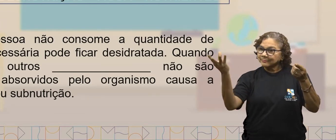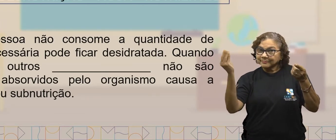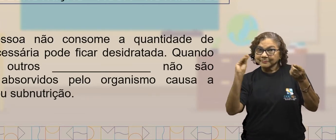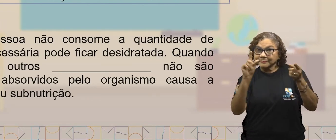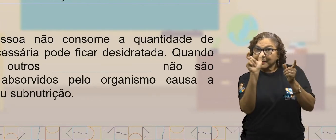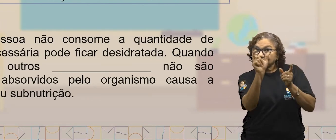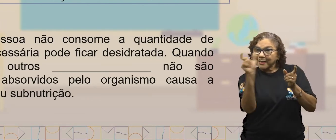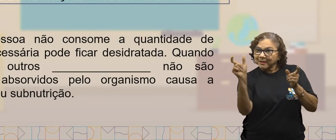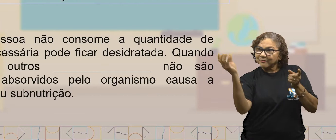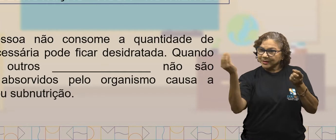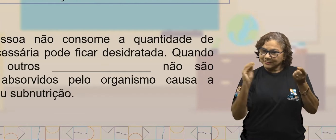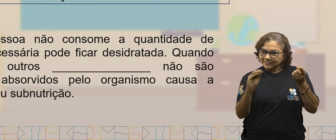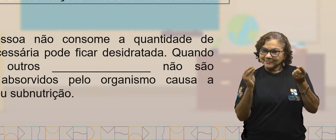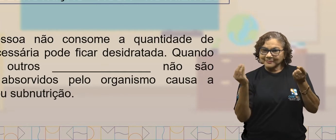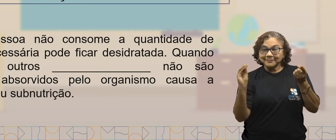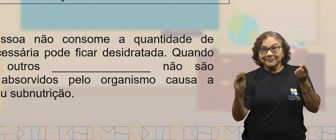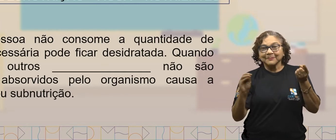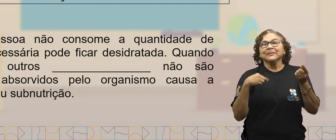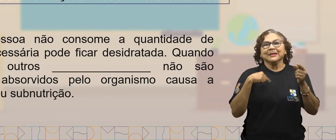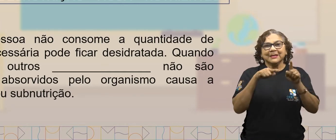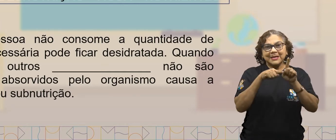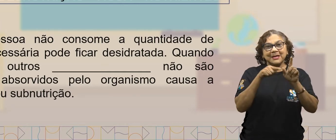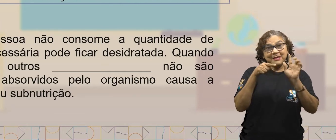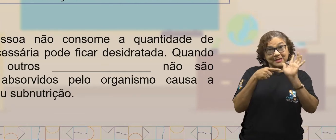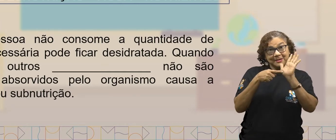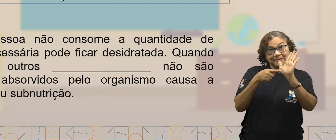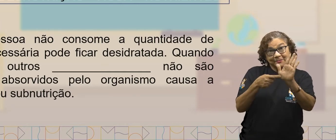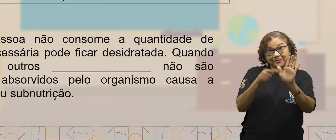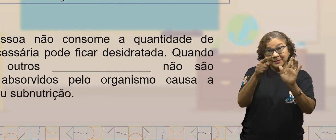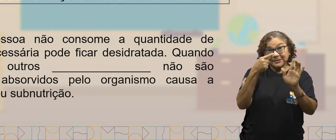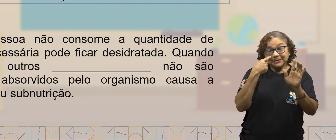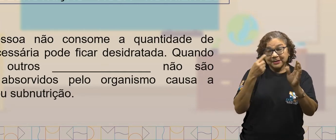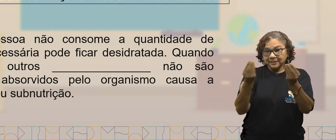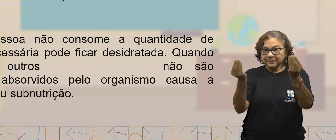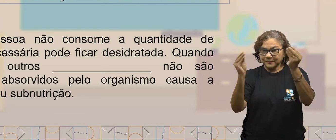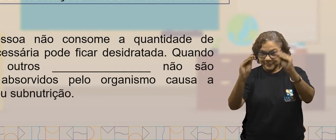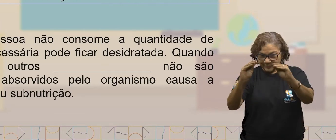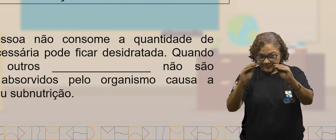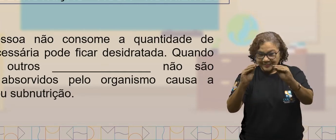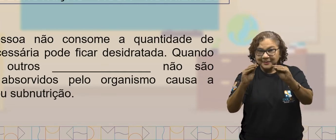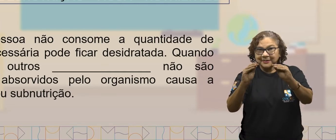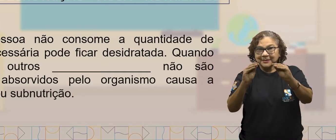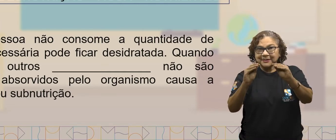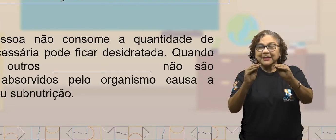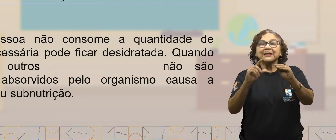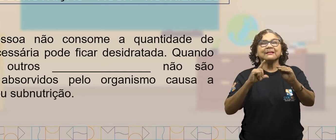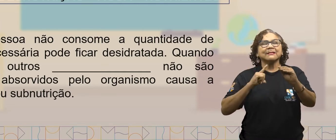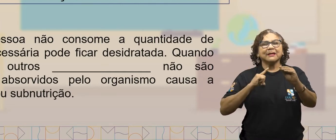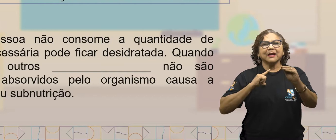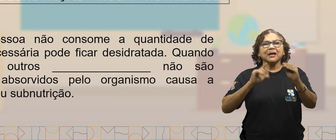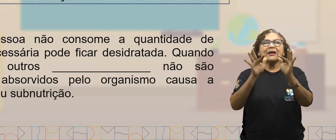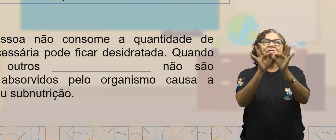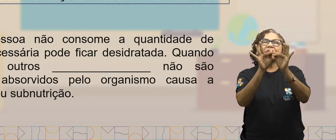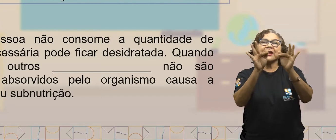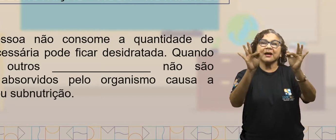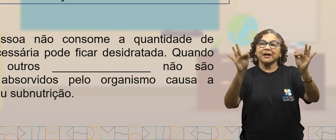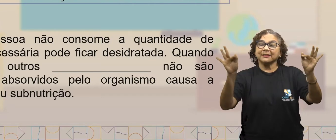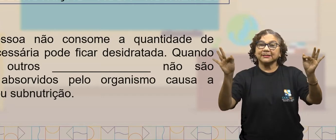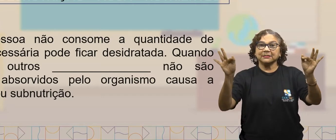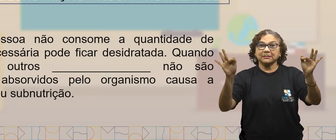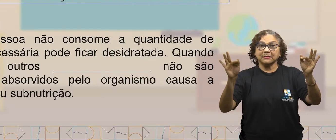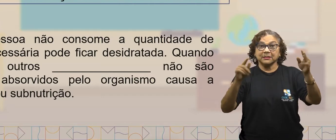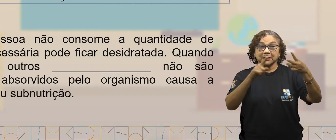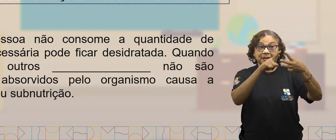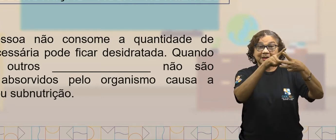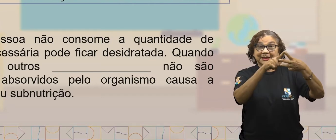seguintes palavras: desnutrição, água, nutrientes. E temos uma frase que tem 3